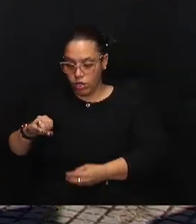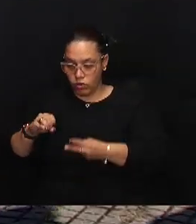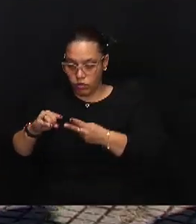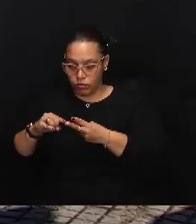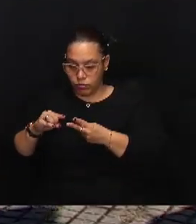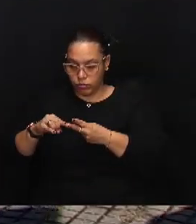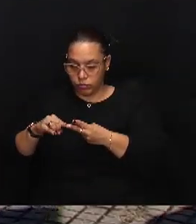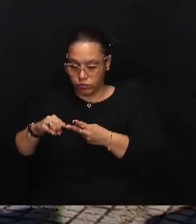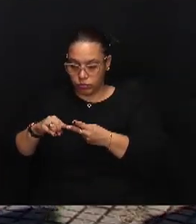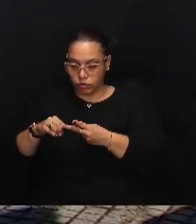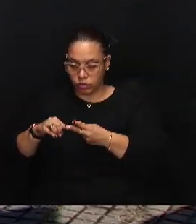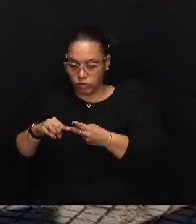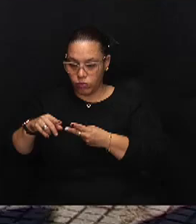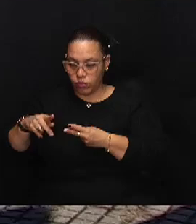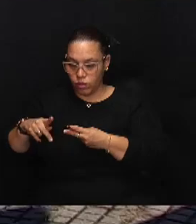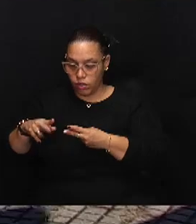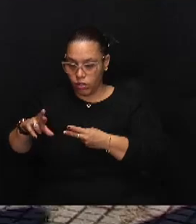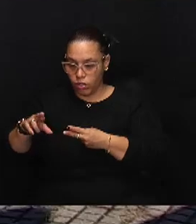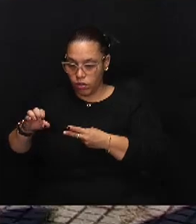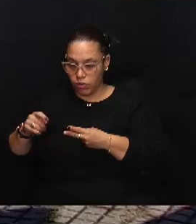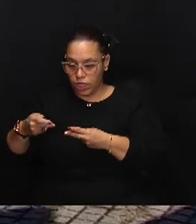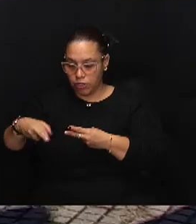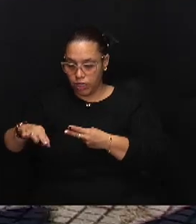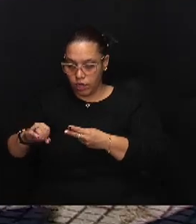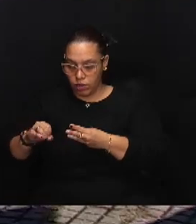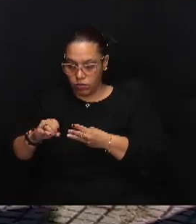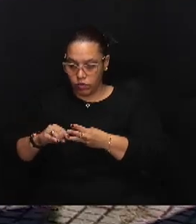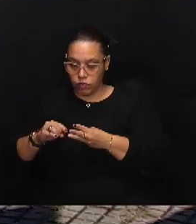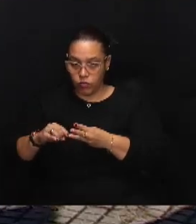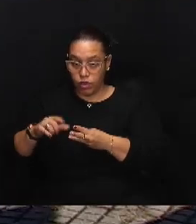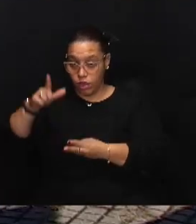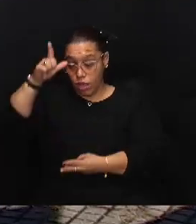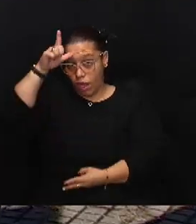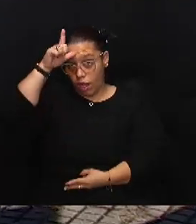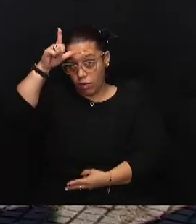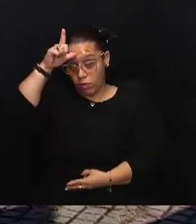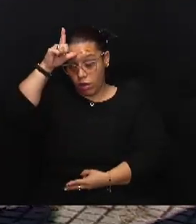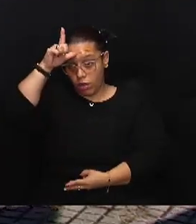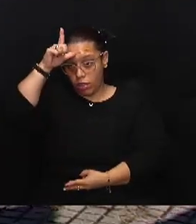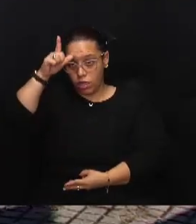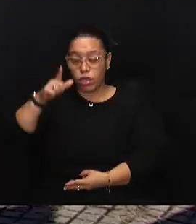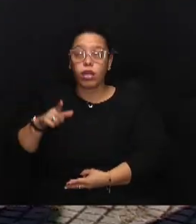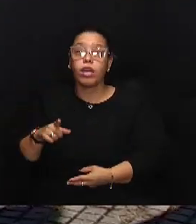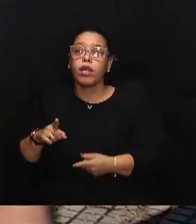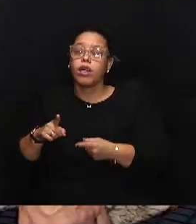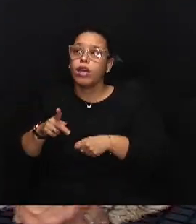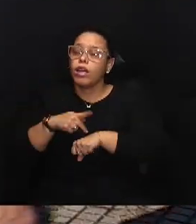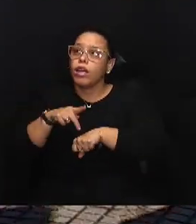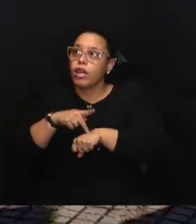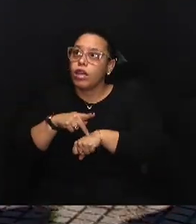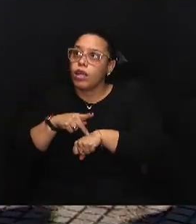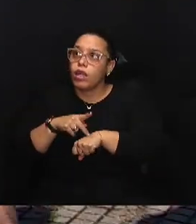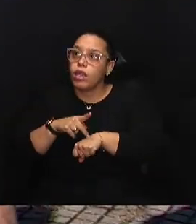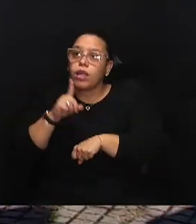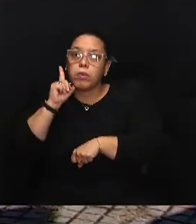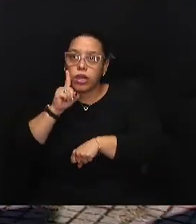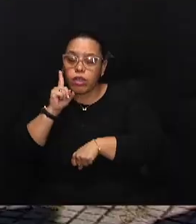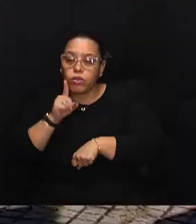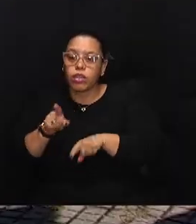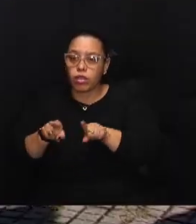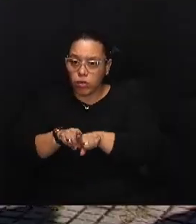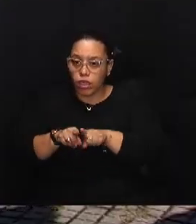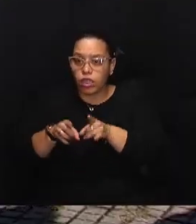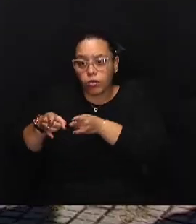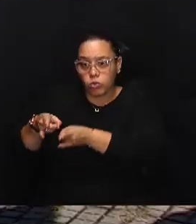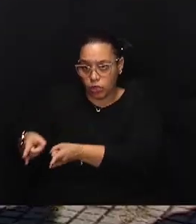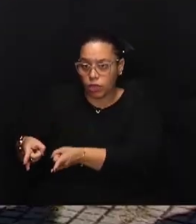americanos e alemães. Então, super interessante. Pela data a gente acha que veio de um outro cemitério, mas demanda mais estudo.